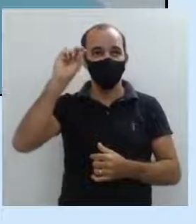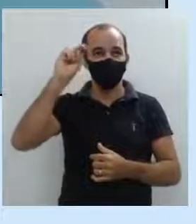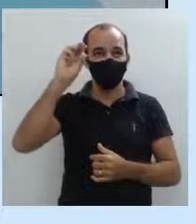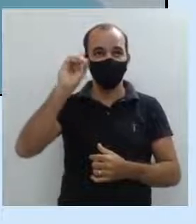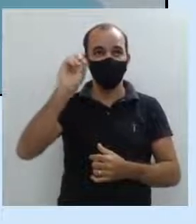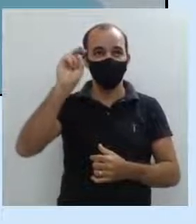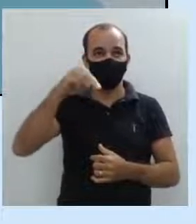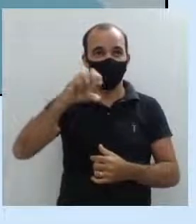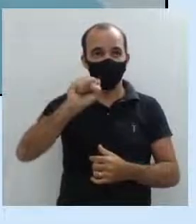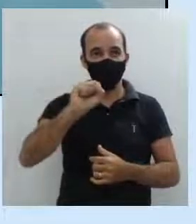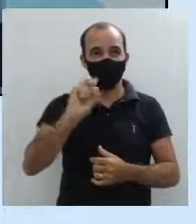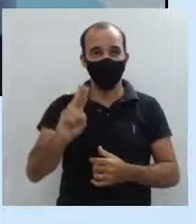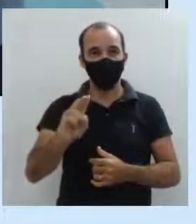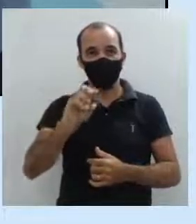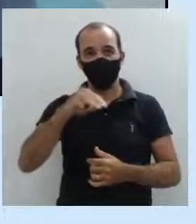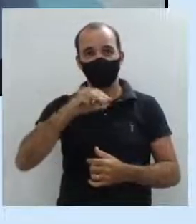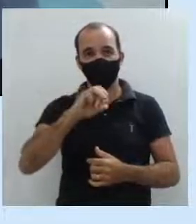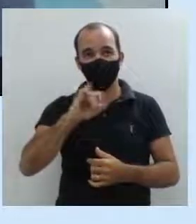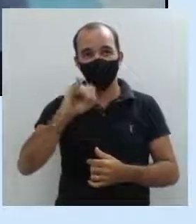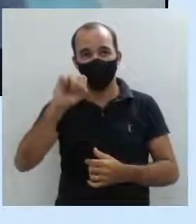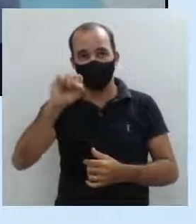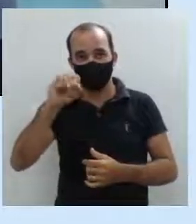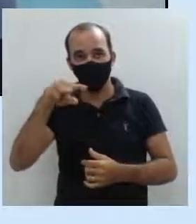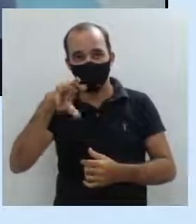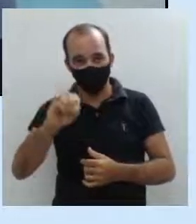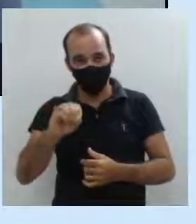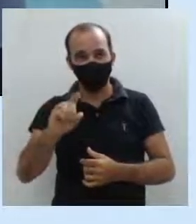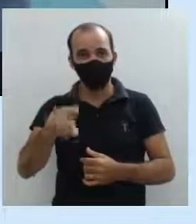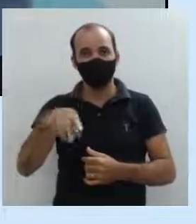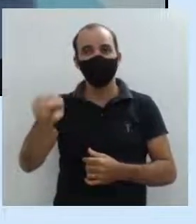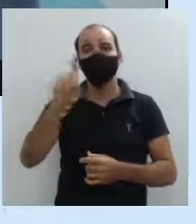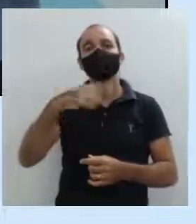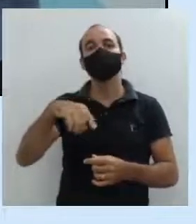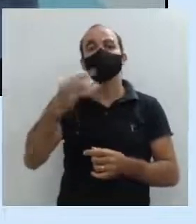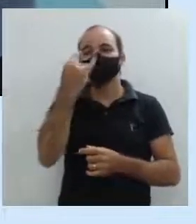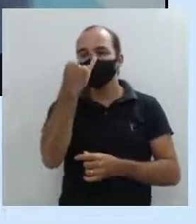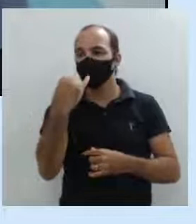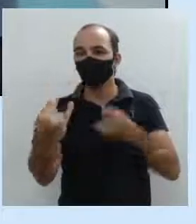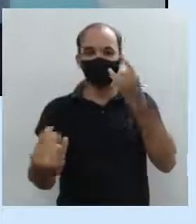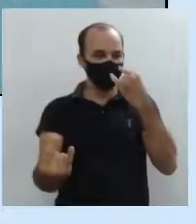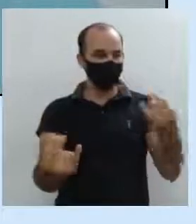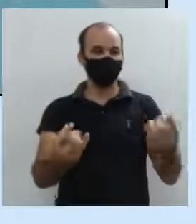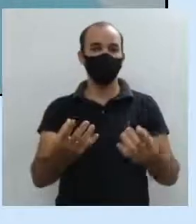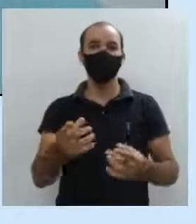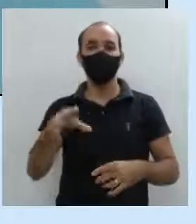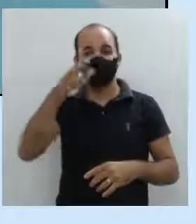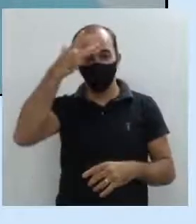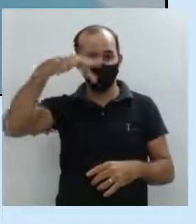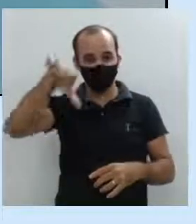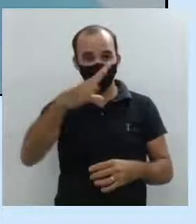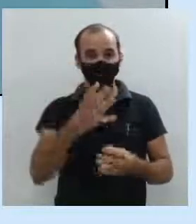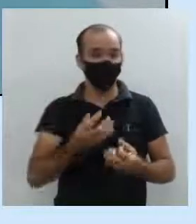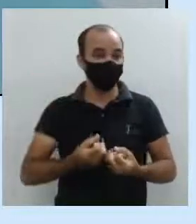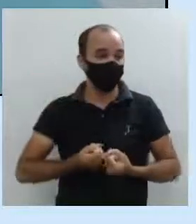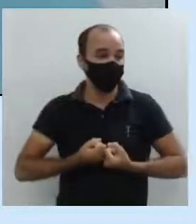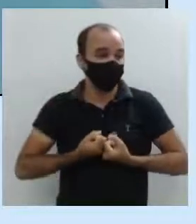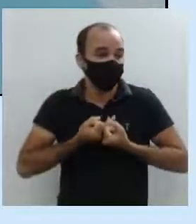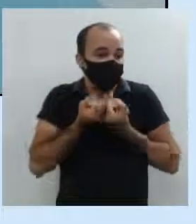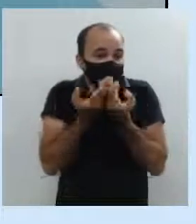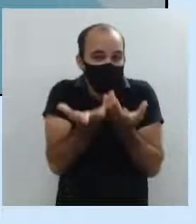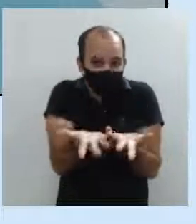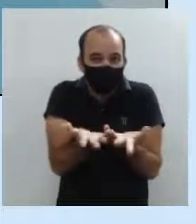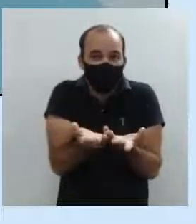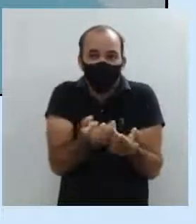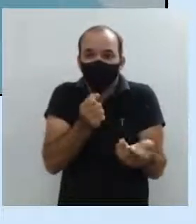criam um sentimento. E eles vão expressar esse sentimento através do adquirir.